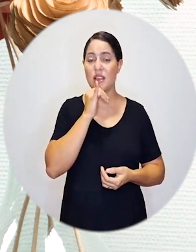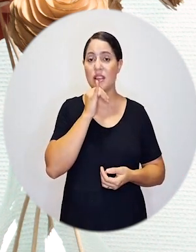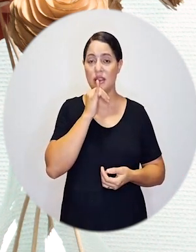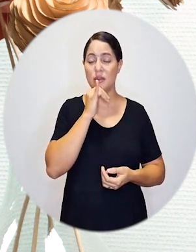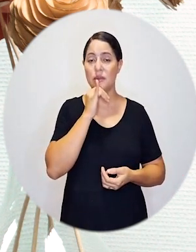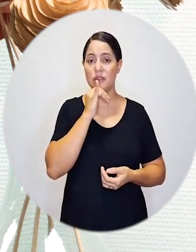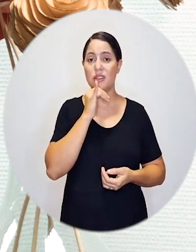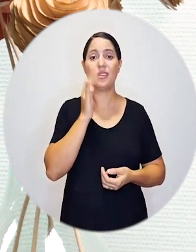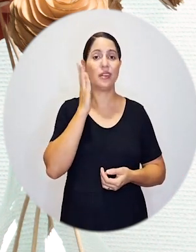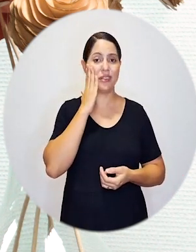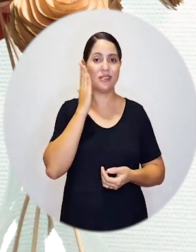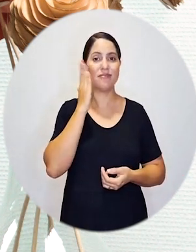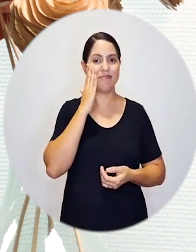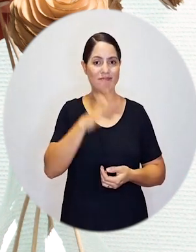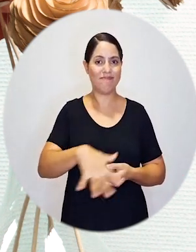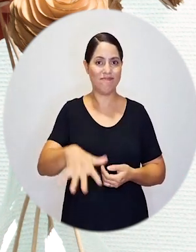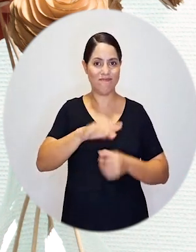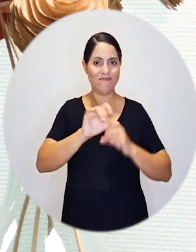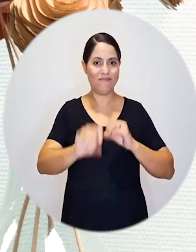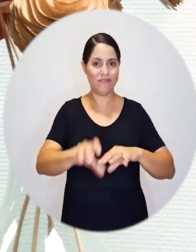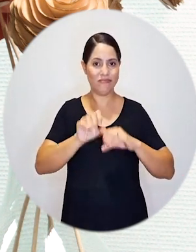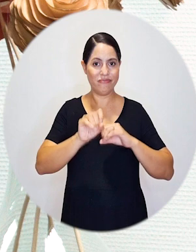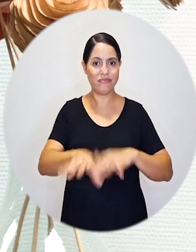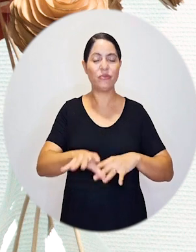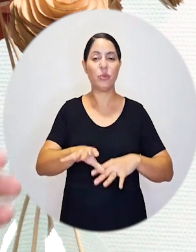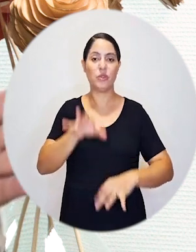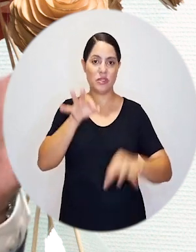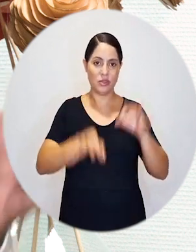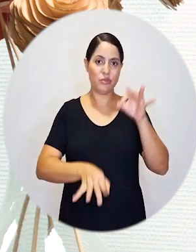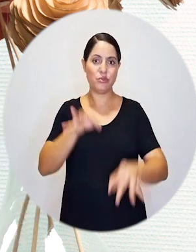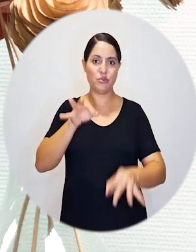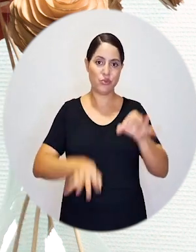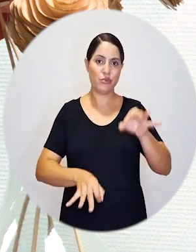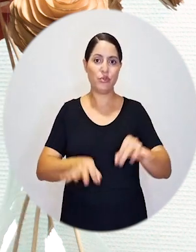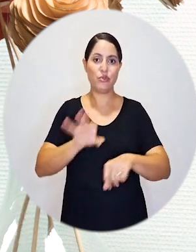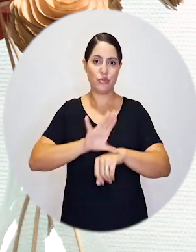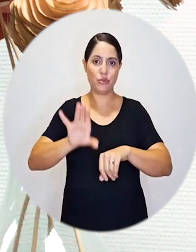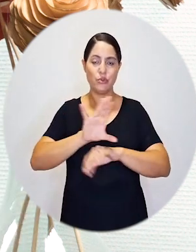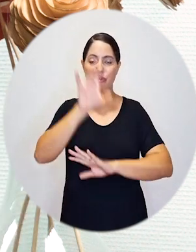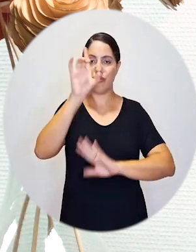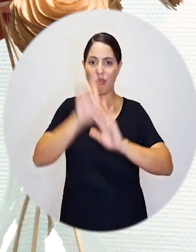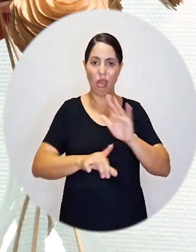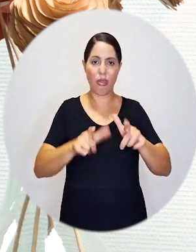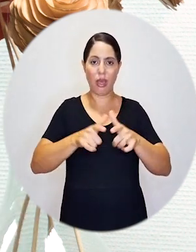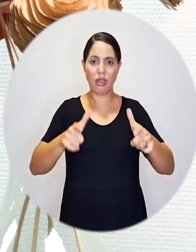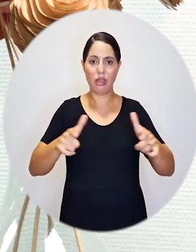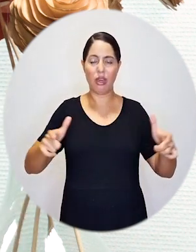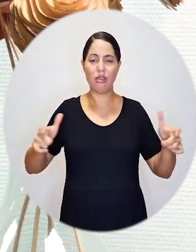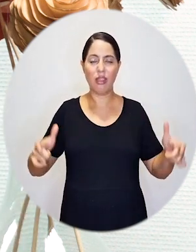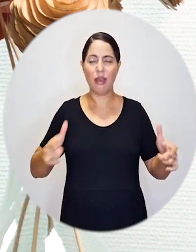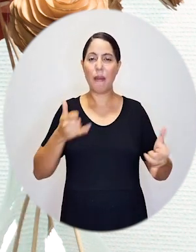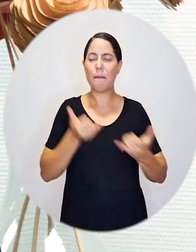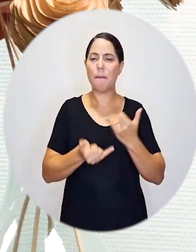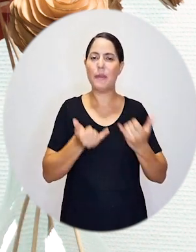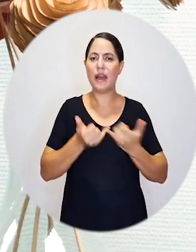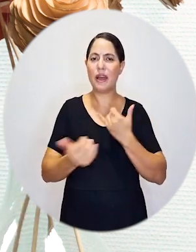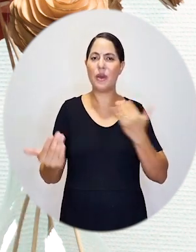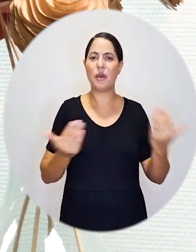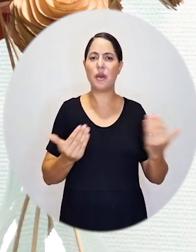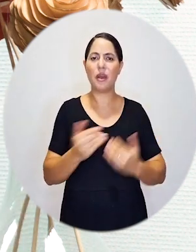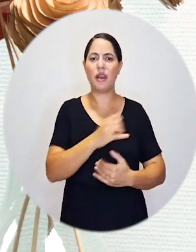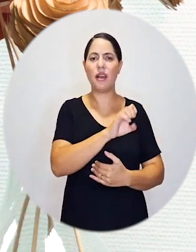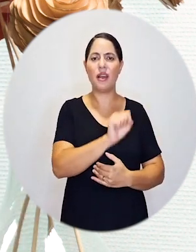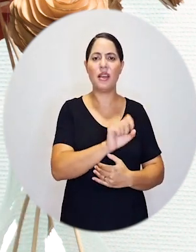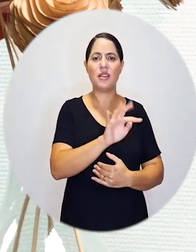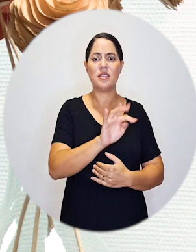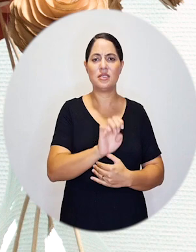de que esse combate ao estelionato educacional praticado no ensino jurídico brasileiro há de seguir como missão